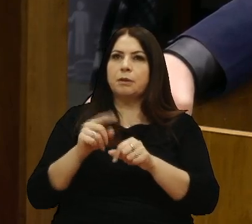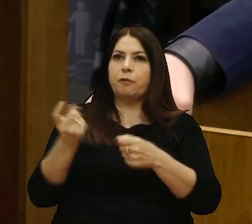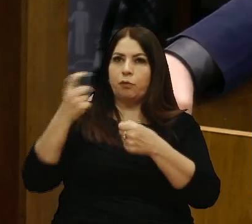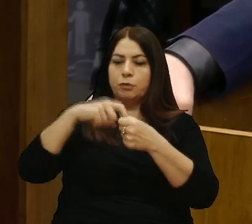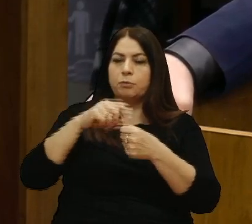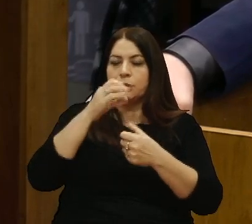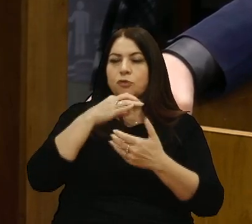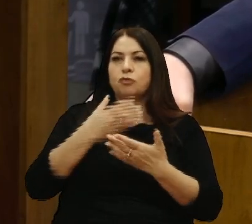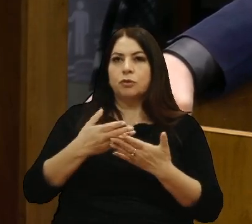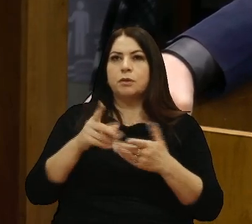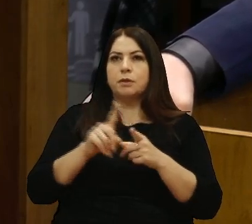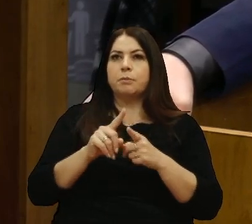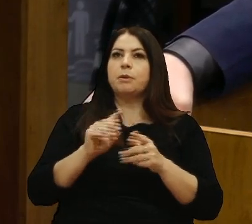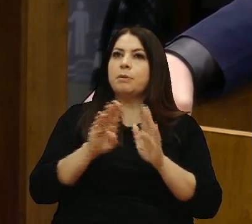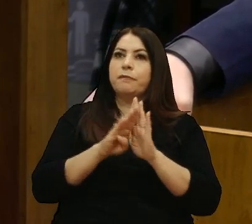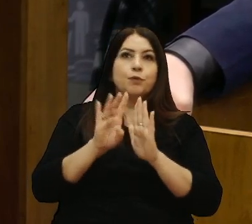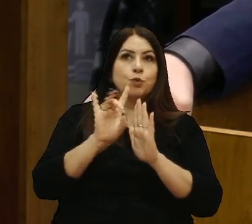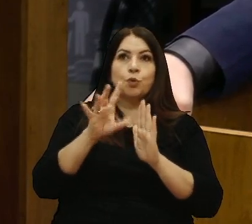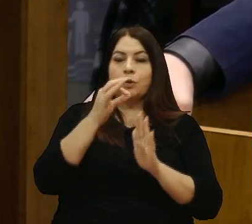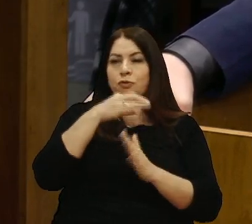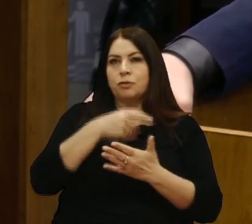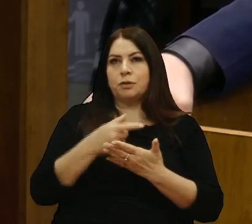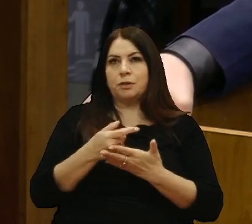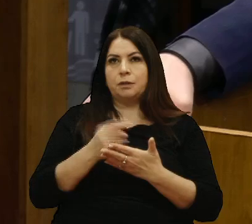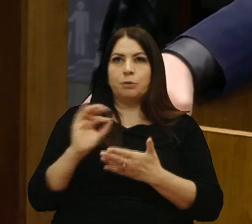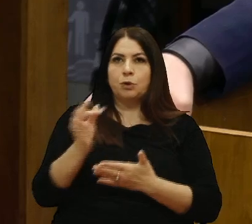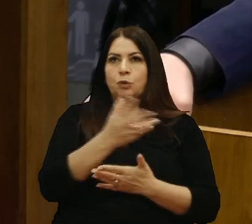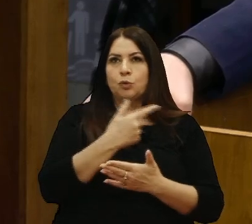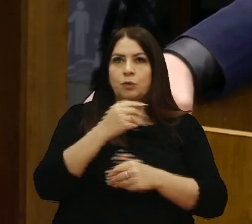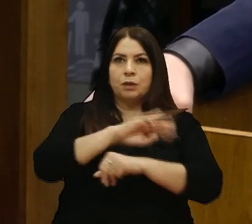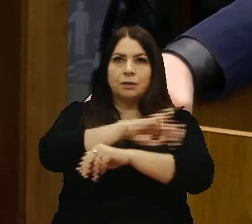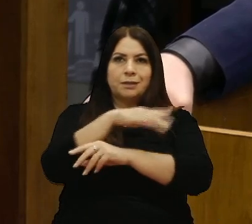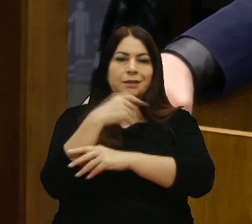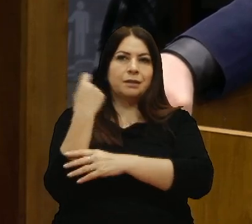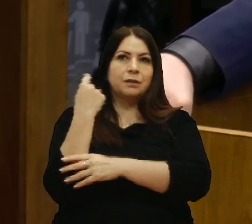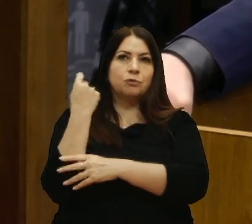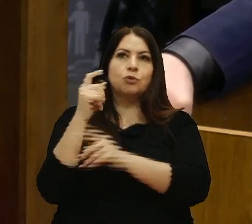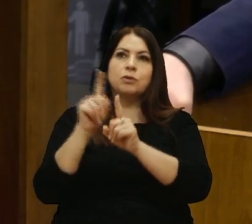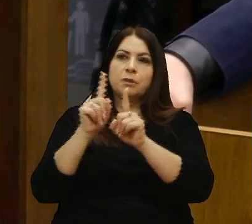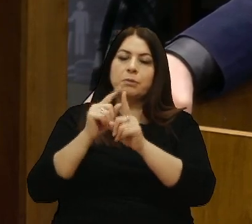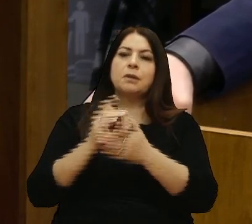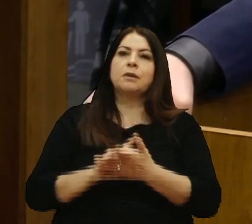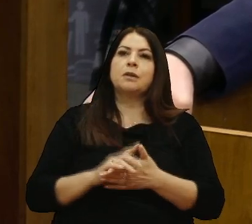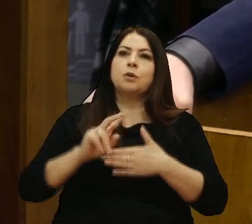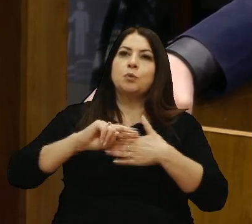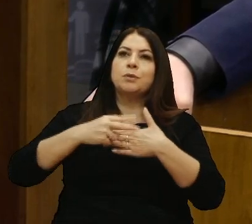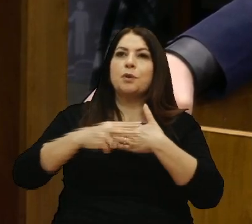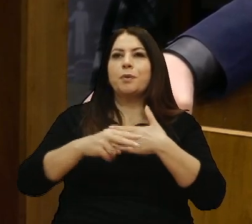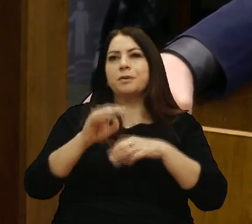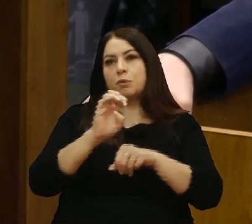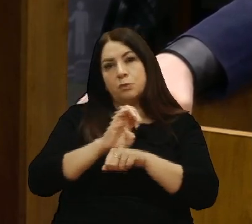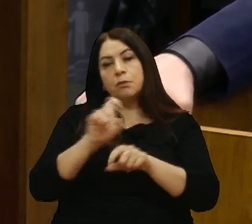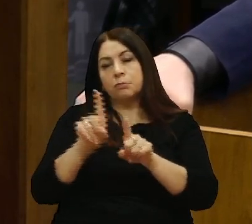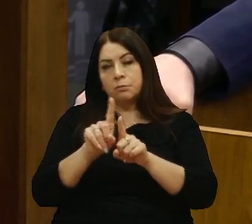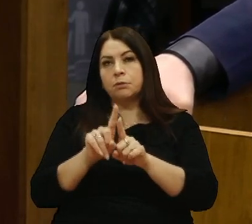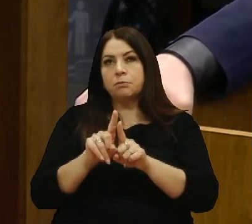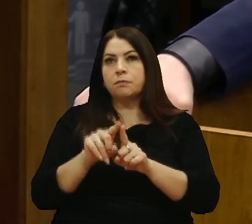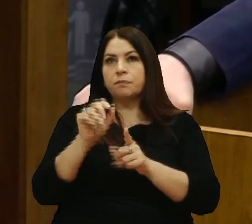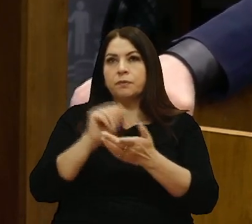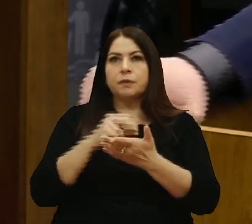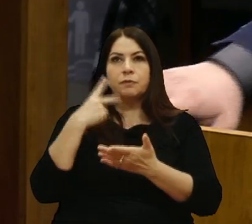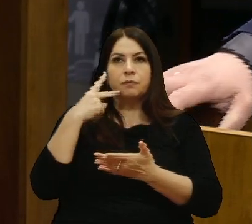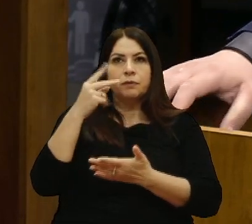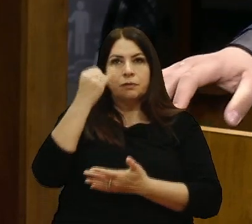Caxias do Sul e beneficiando não somente Caxias, mas toda a Serra Gaúcha e, por consequência, o Estado do Rio Grande do Sul. Senhor parte, vereador